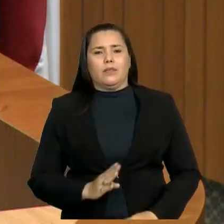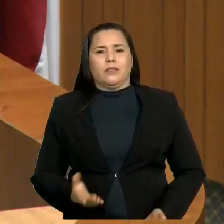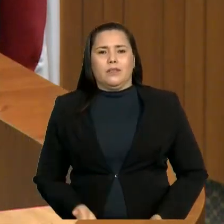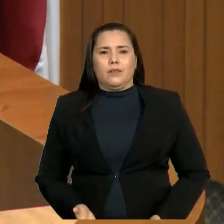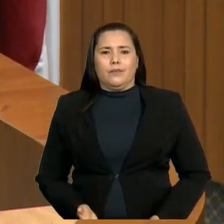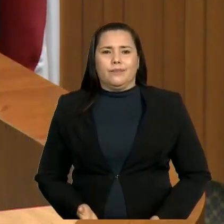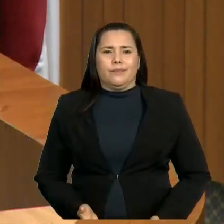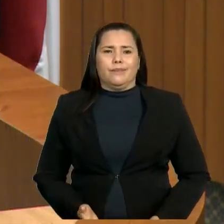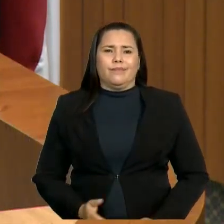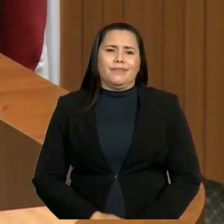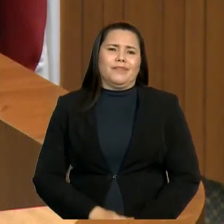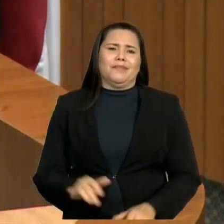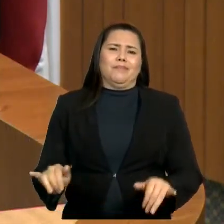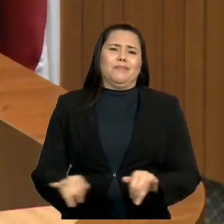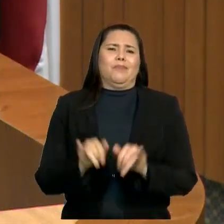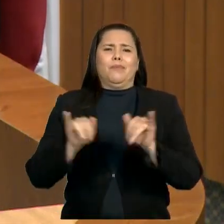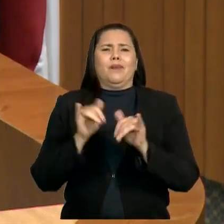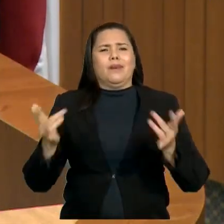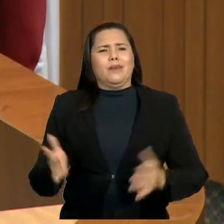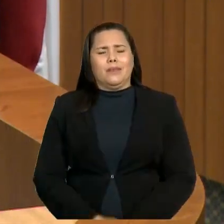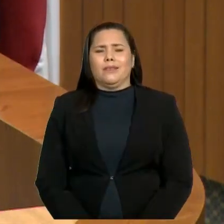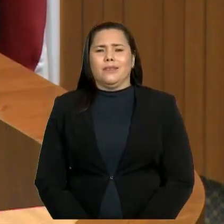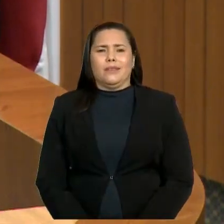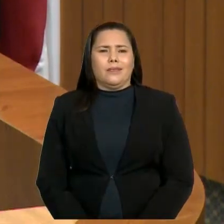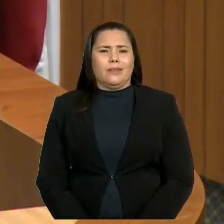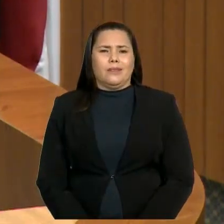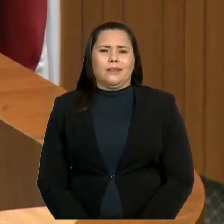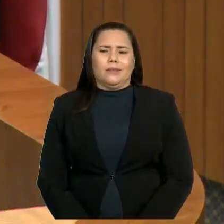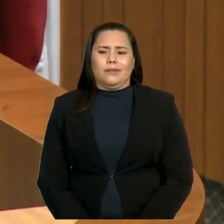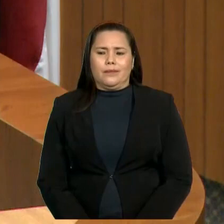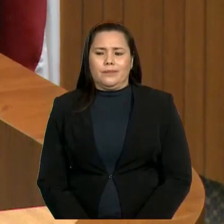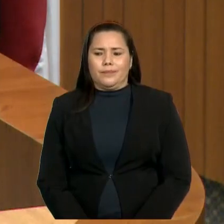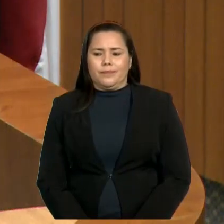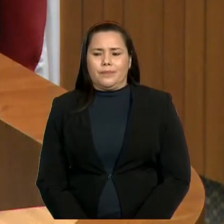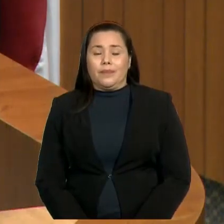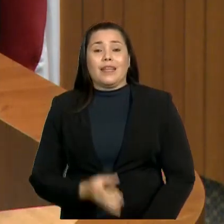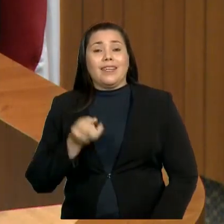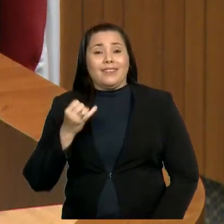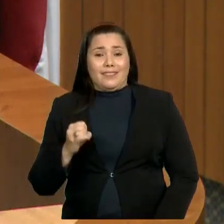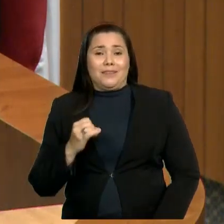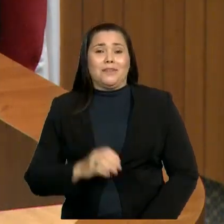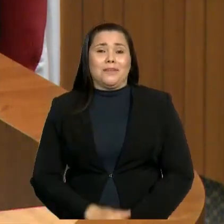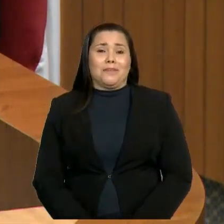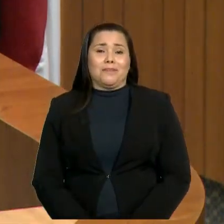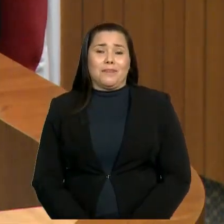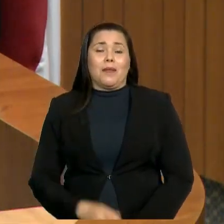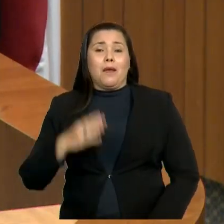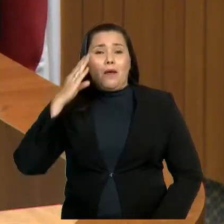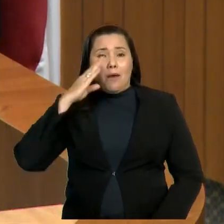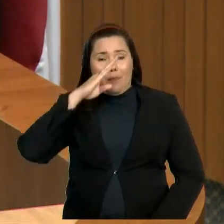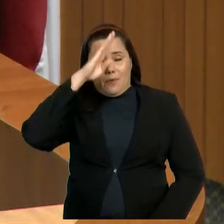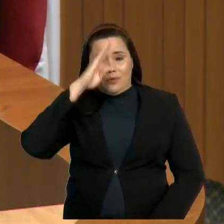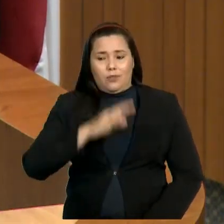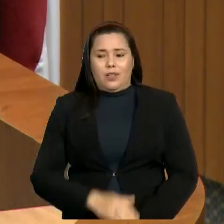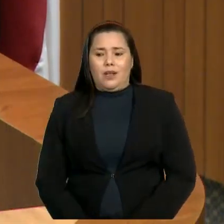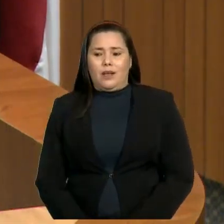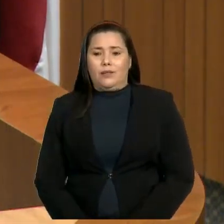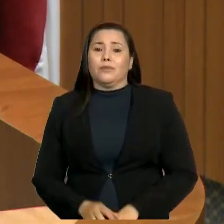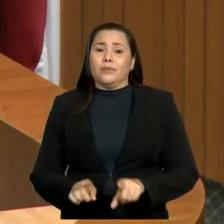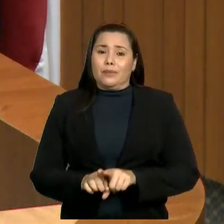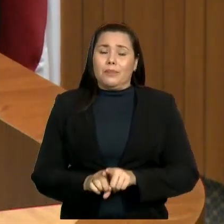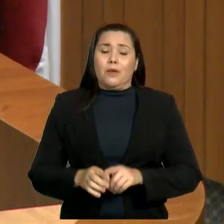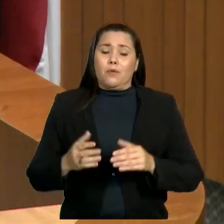Mas eu só pergunto uma coisa se fosse bolsonaro o ministro da Justiça de